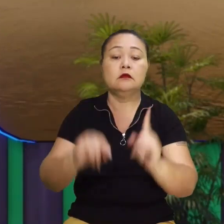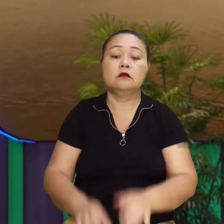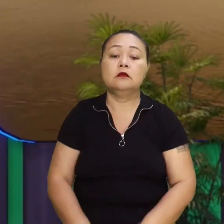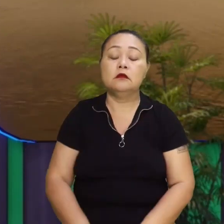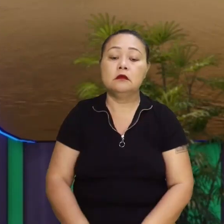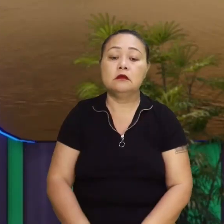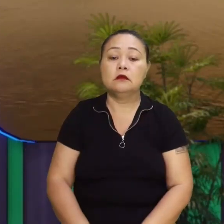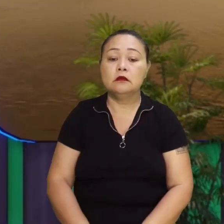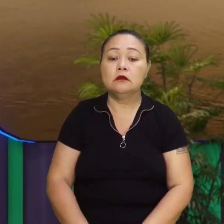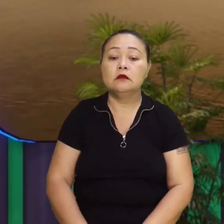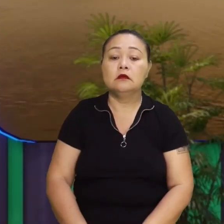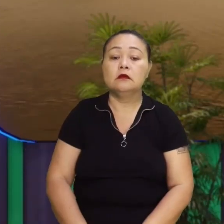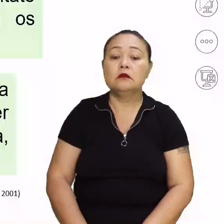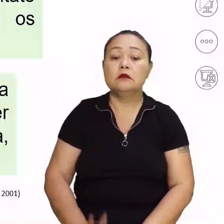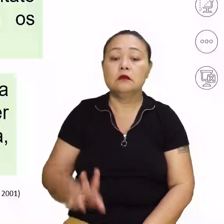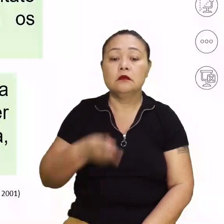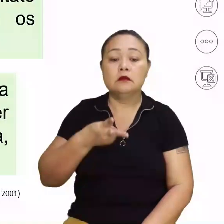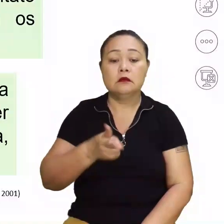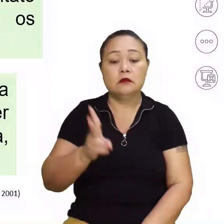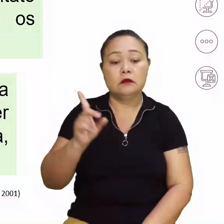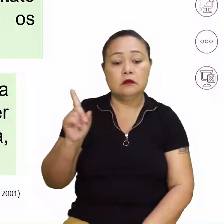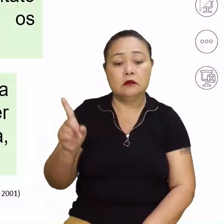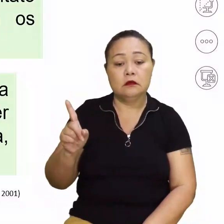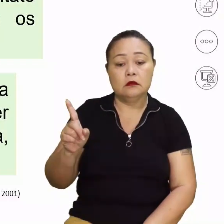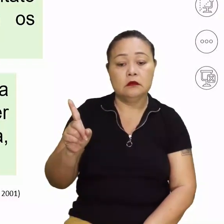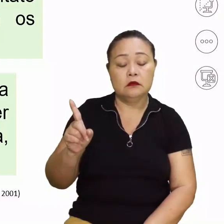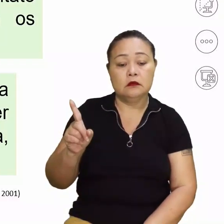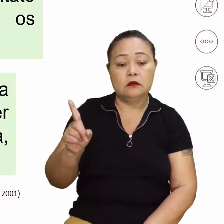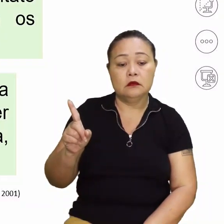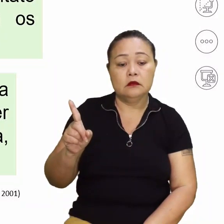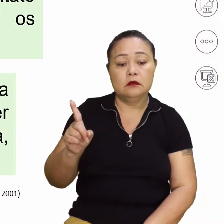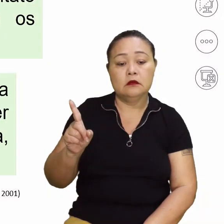intermitente Beleza então vamos lá continuando